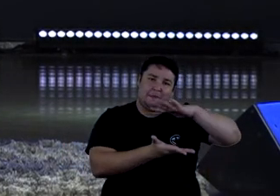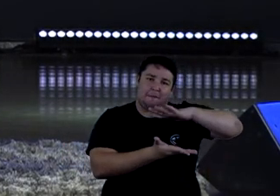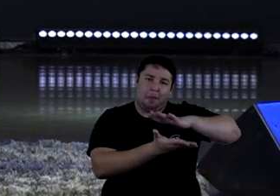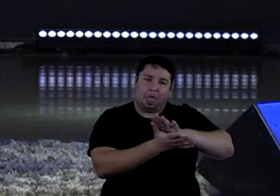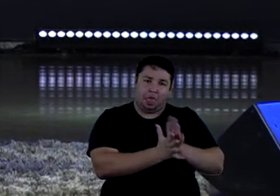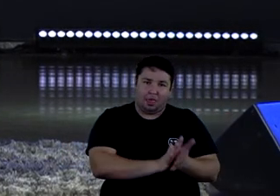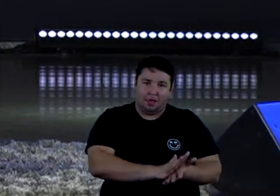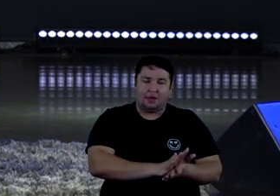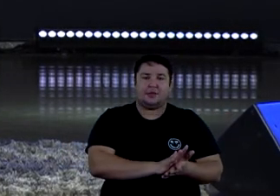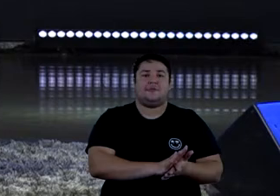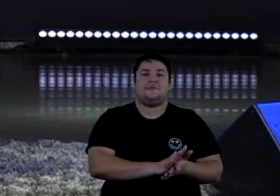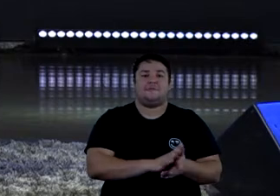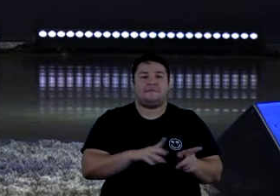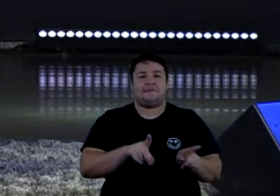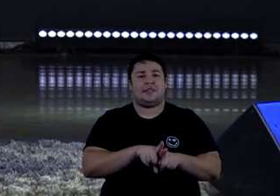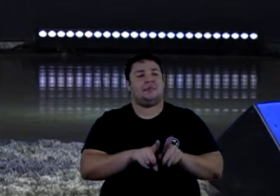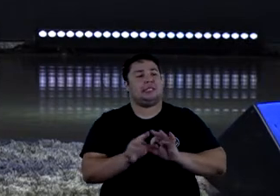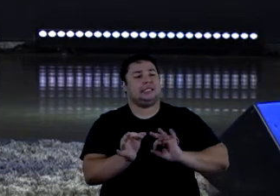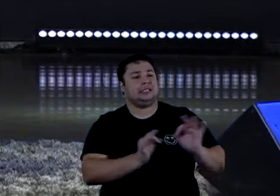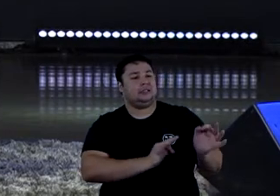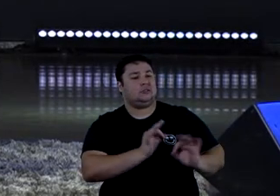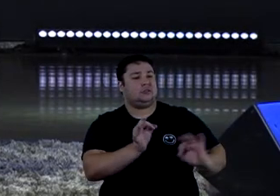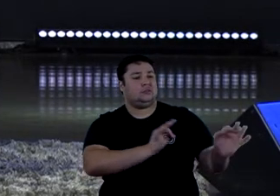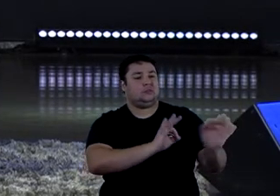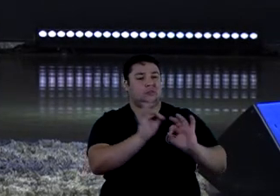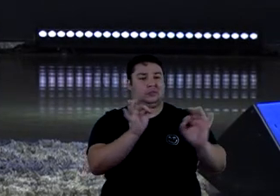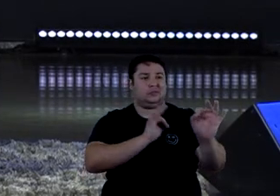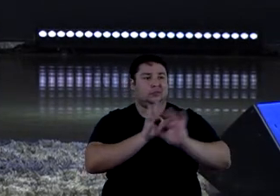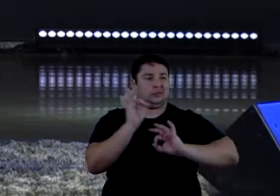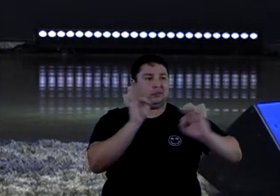e que foi sendo remoldado por Deus, como